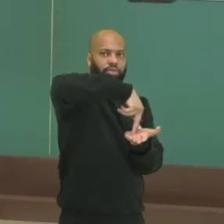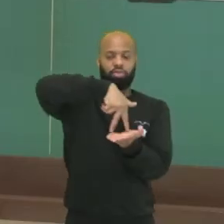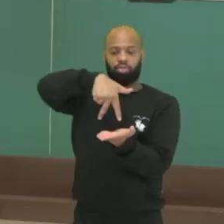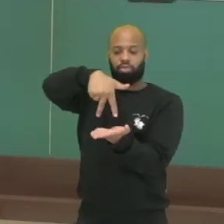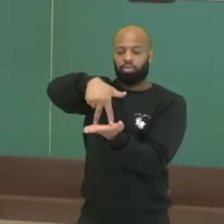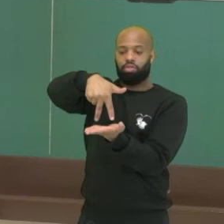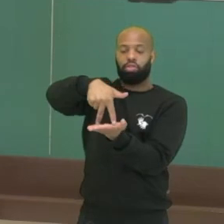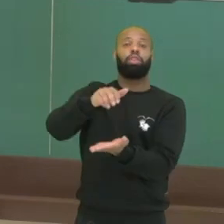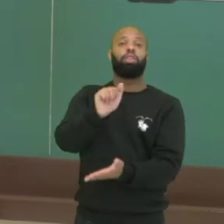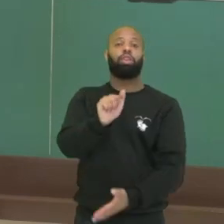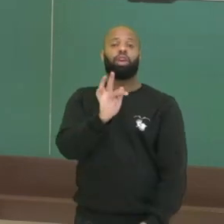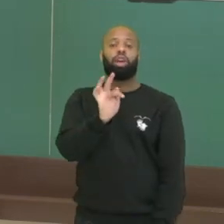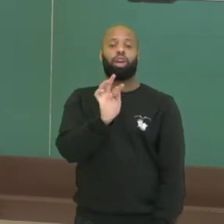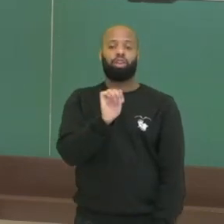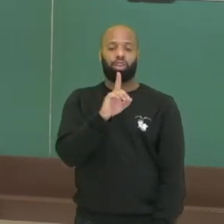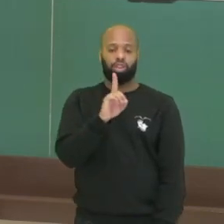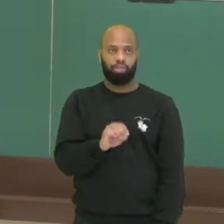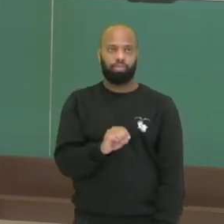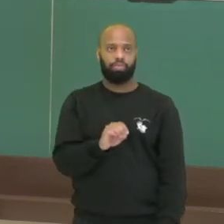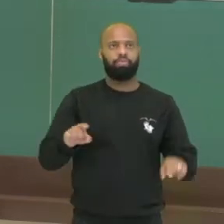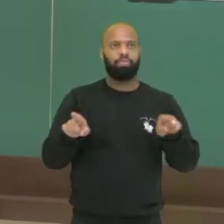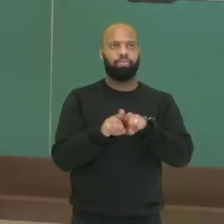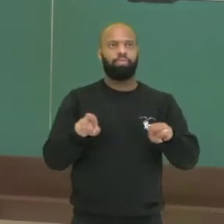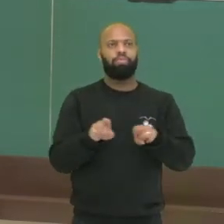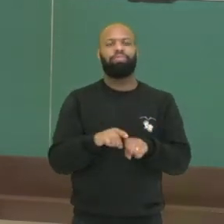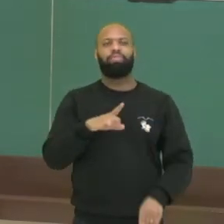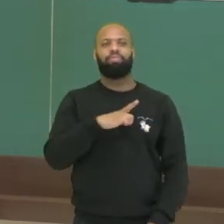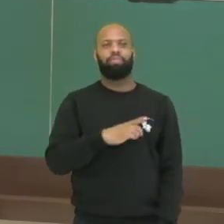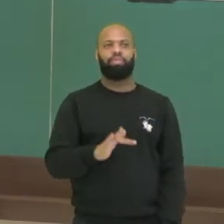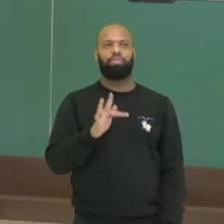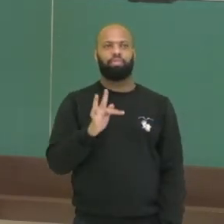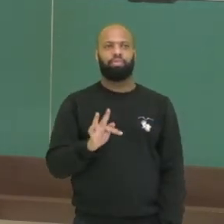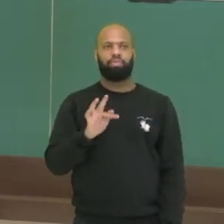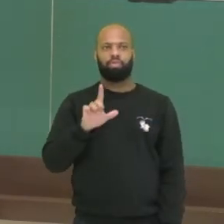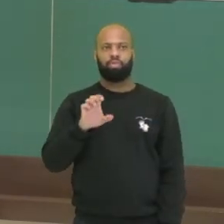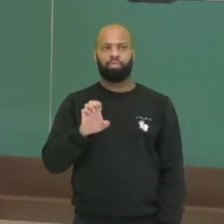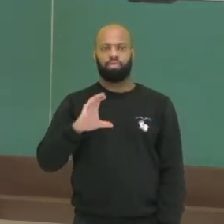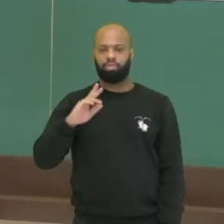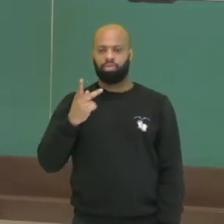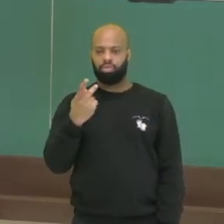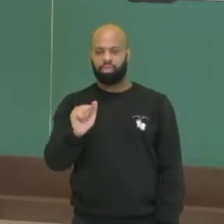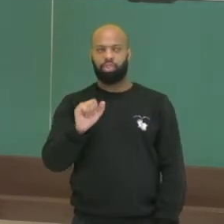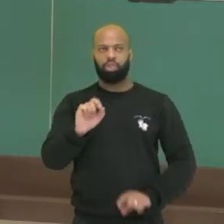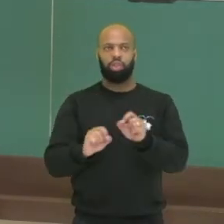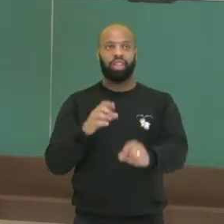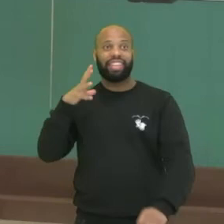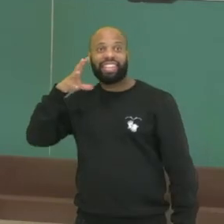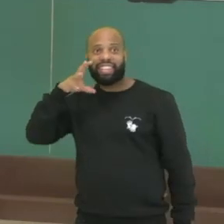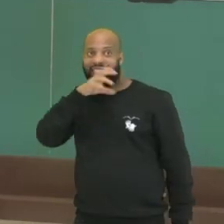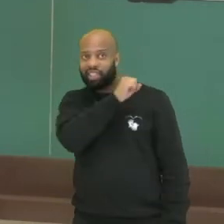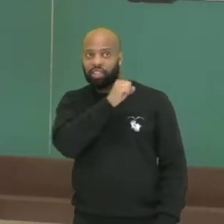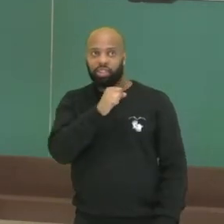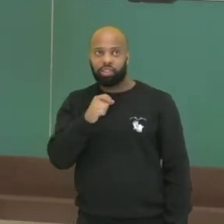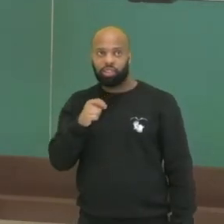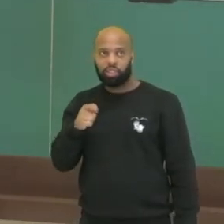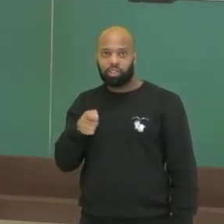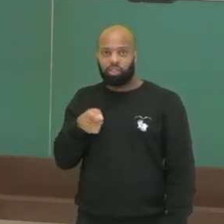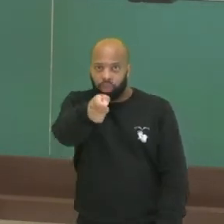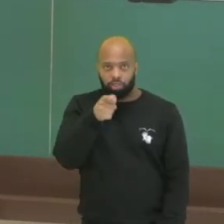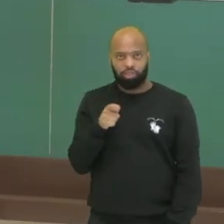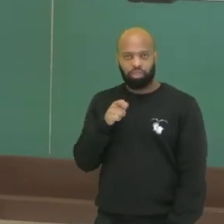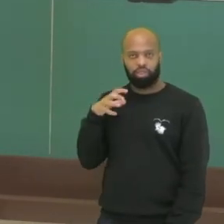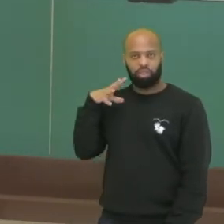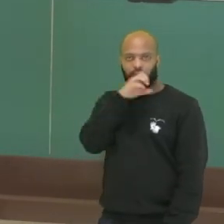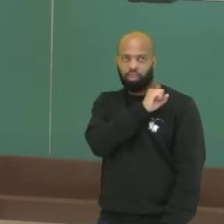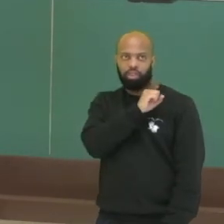movimento de frente. Já o flecha é algo que se remete a algo rápido. Então é um movimento muito